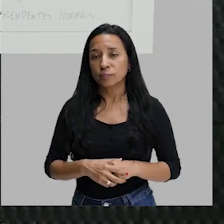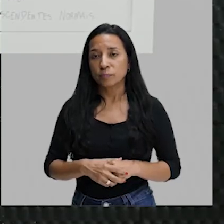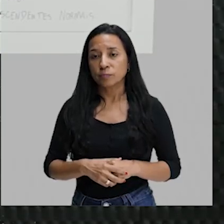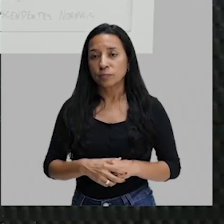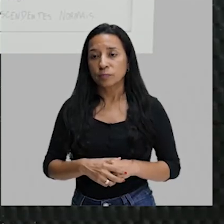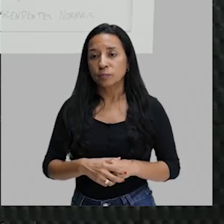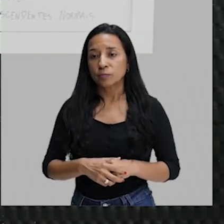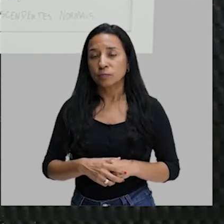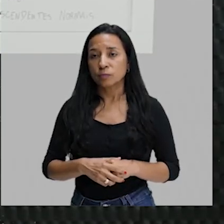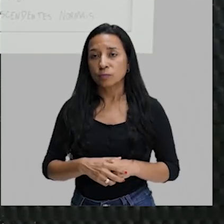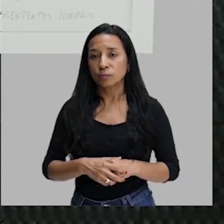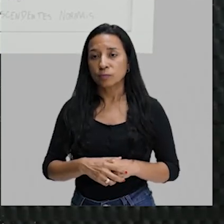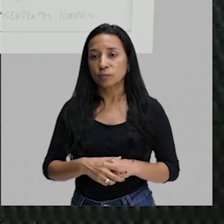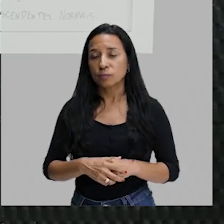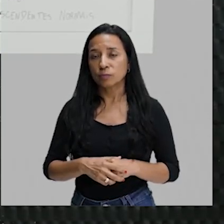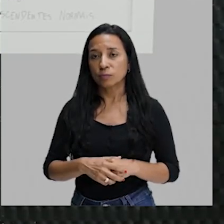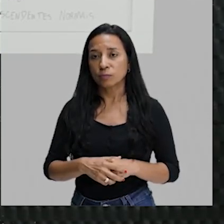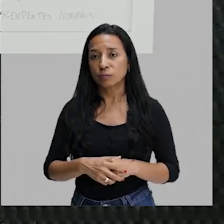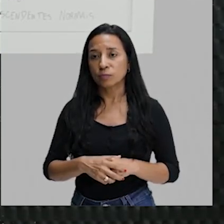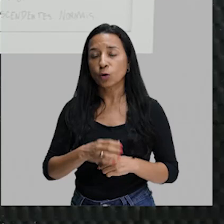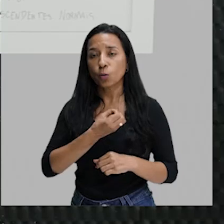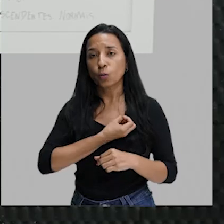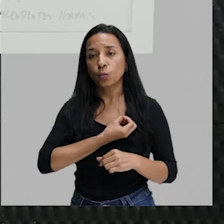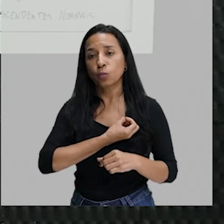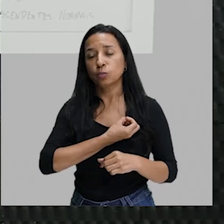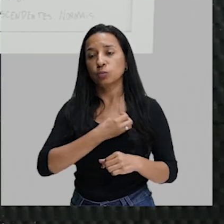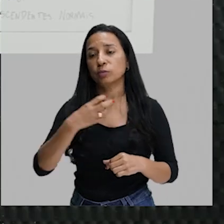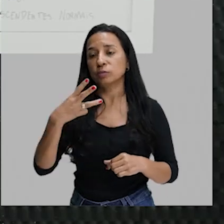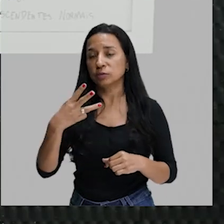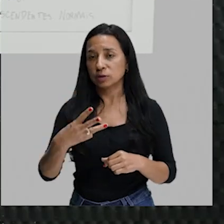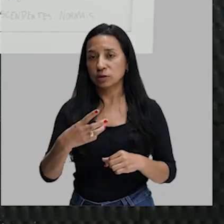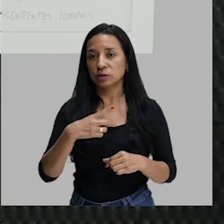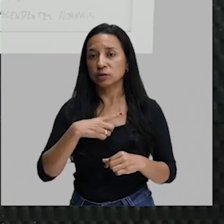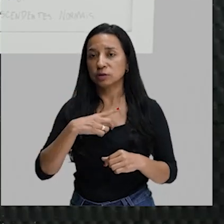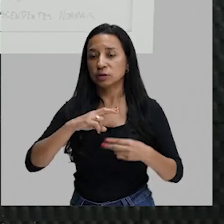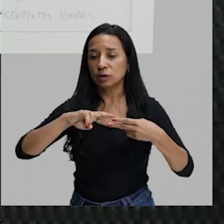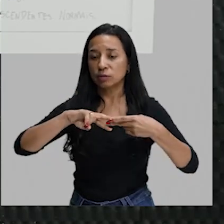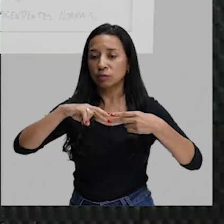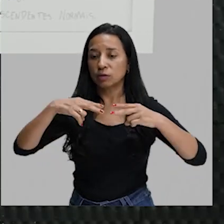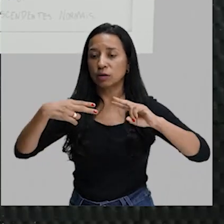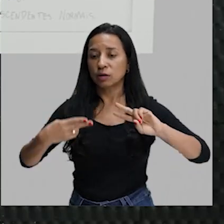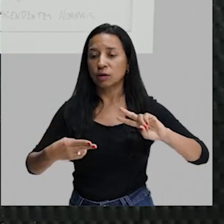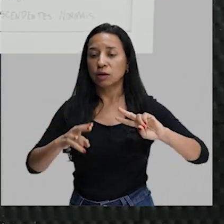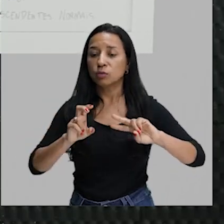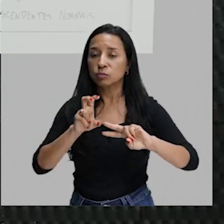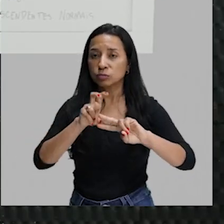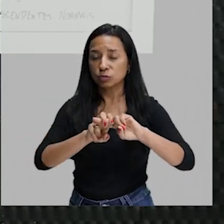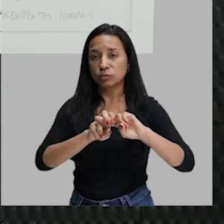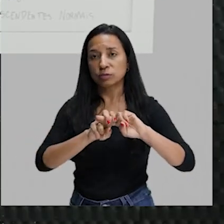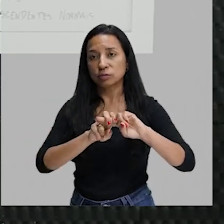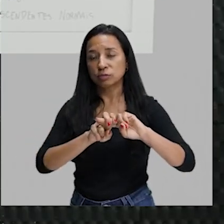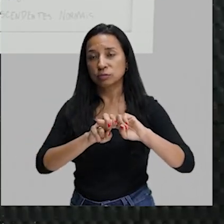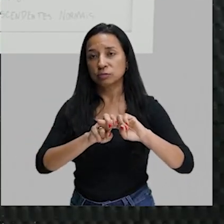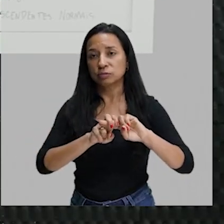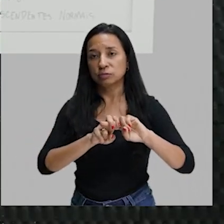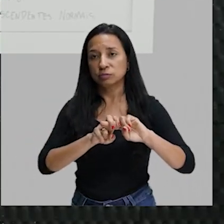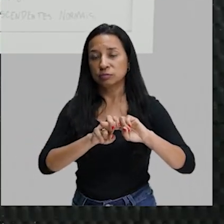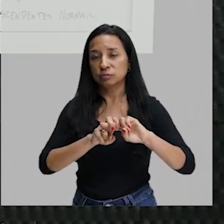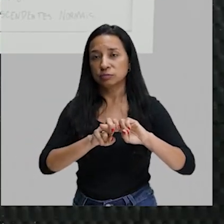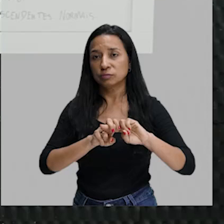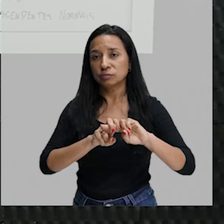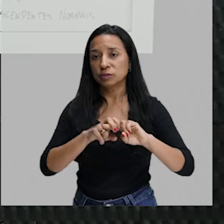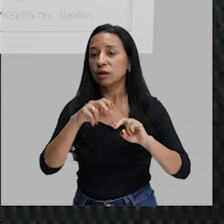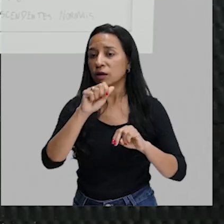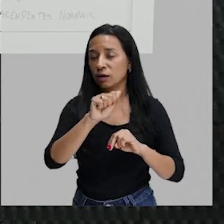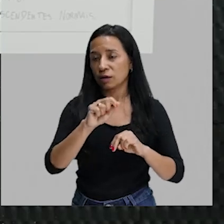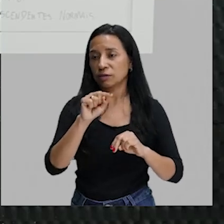3, como ele não é afetado, ele tem pelo menos um alelo dominante, certo? Então, eu vou dizer que ele é A traço,